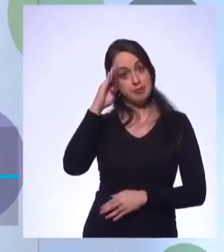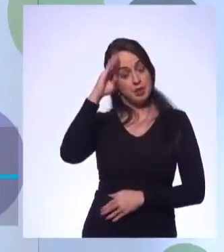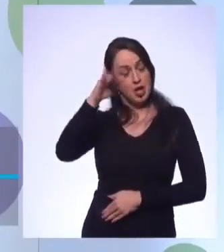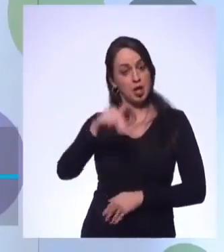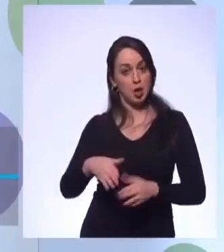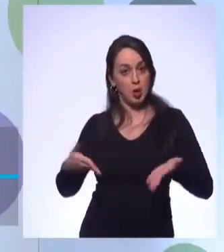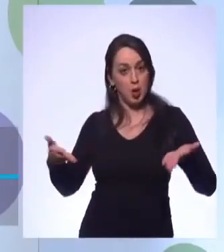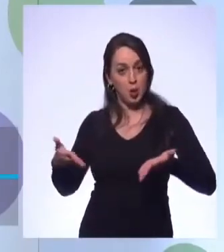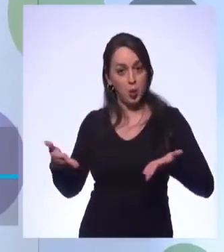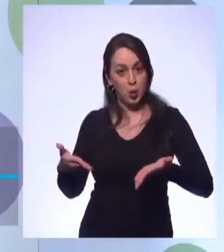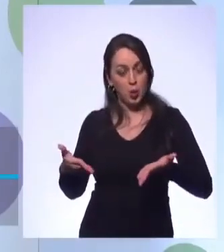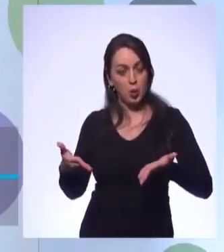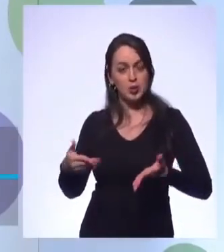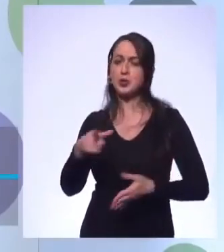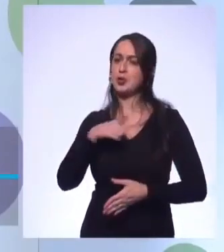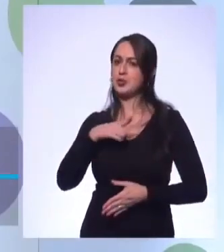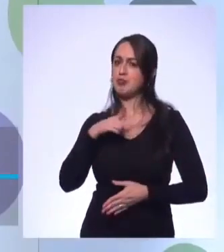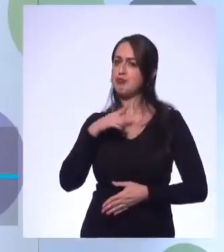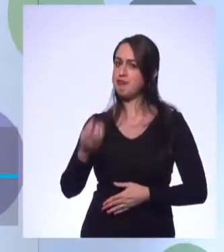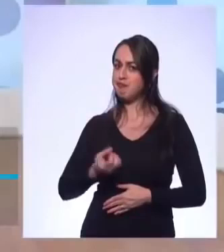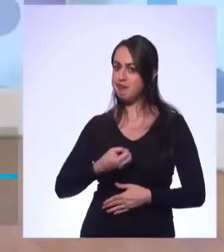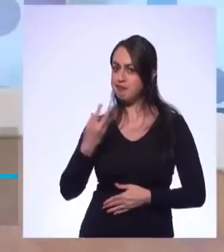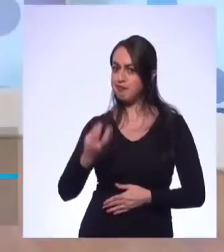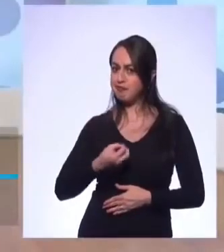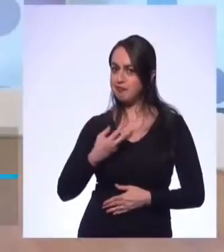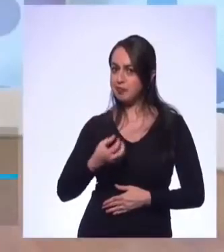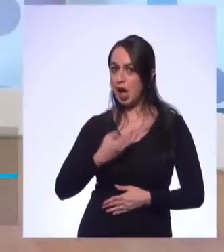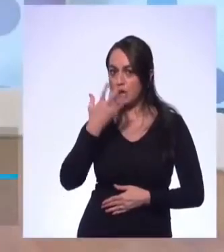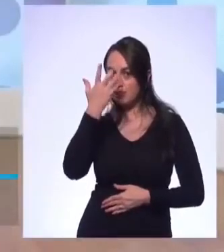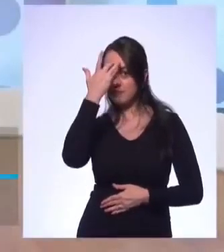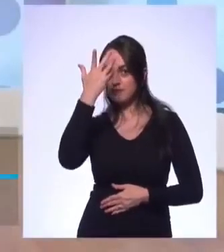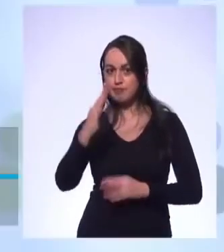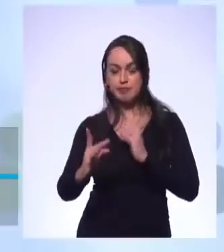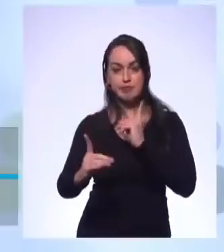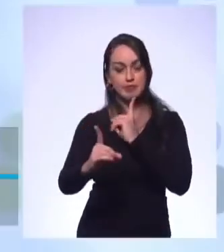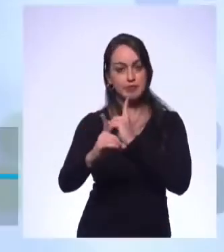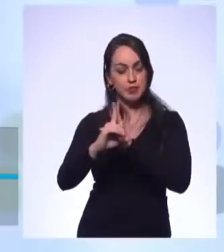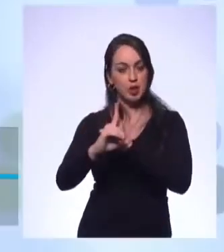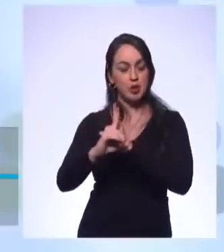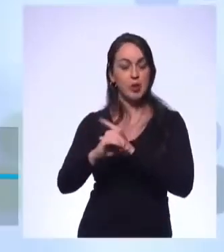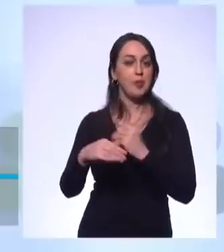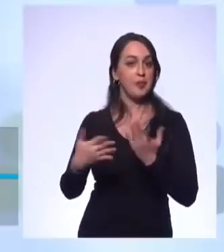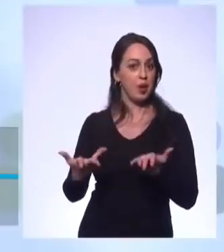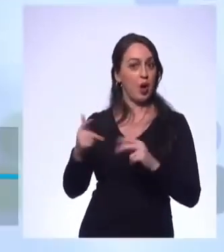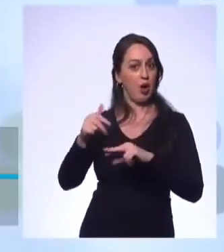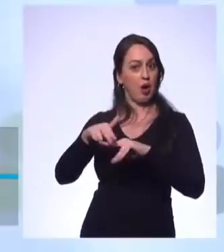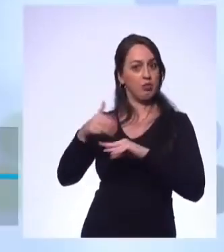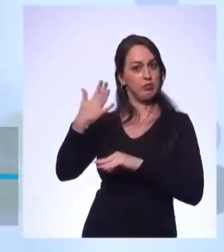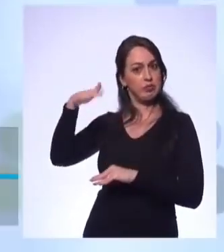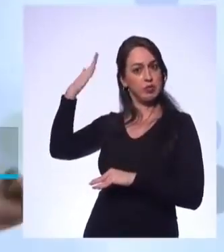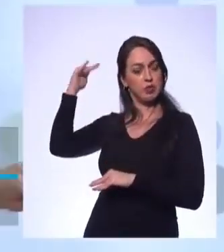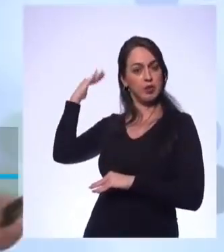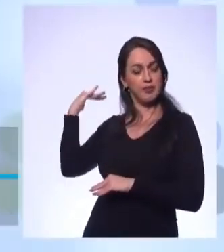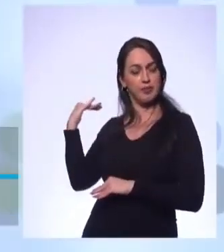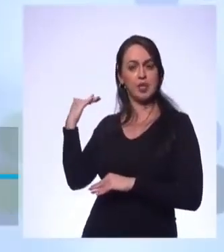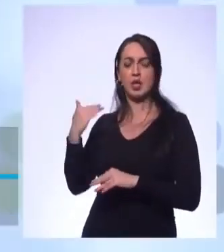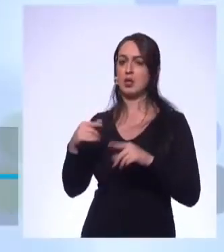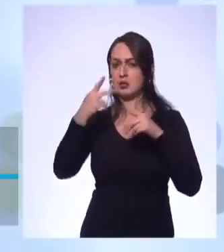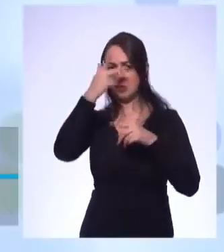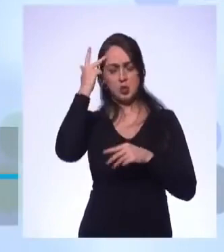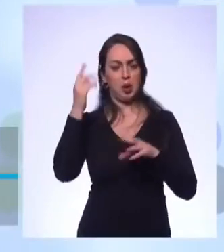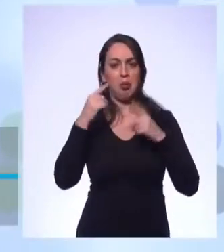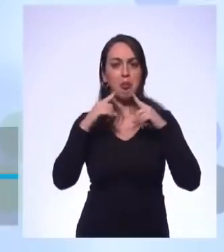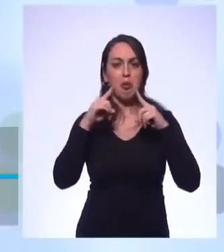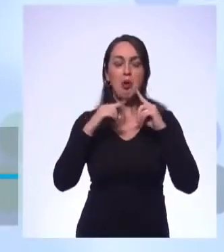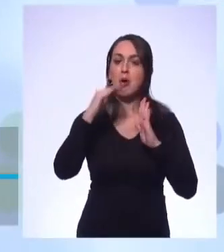de trouxa. Perfeito, isso aí, professor. Mas não vamos banalizar, não é? Claro, antigamente as pessoas reclamavam menos porque tinham menos essa informação. Perfeito, Isso, agora não.